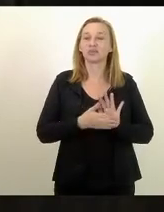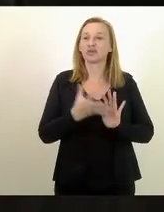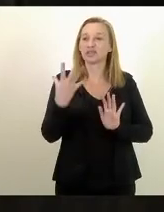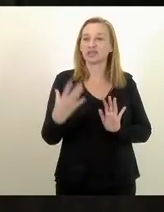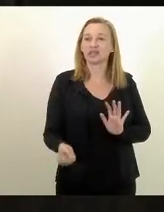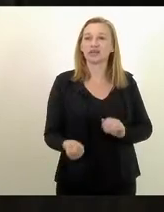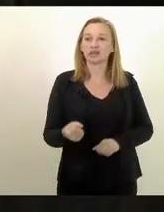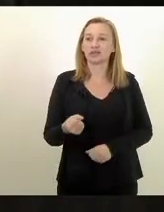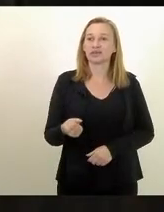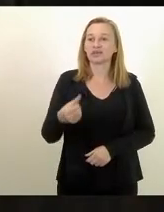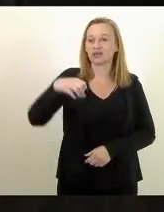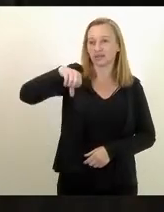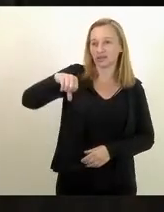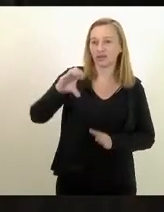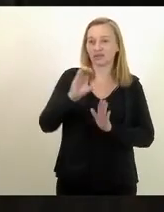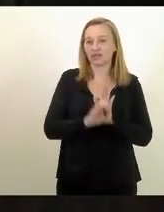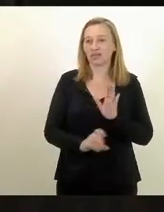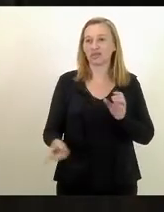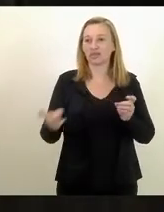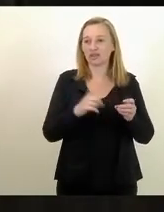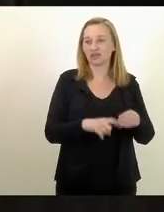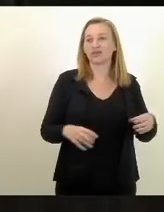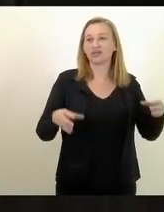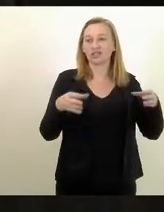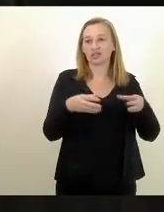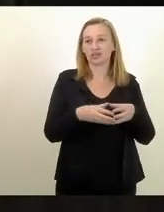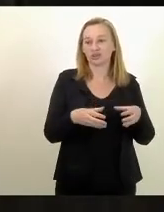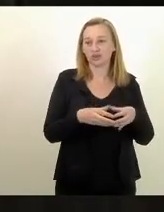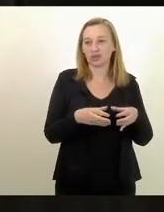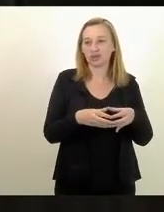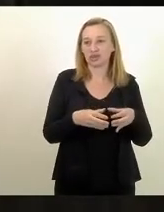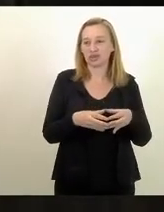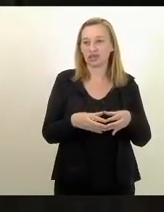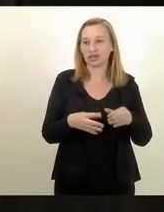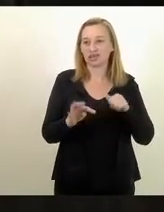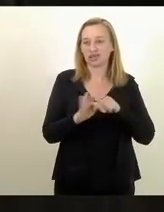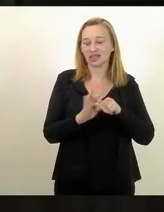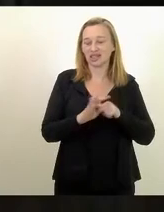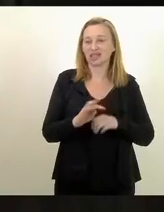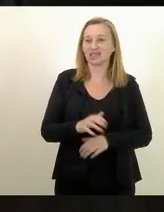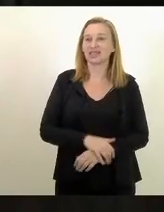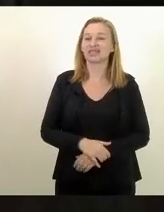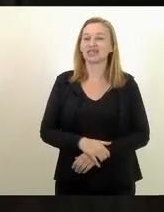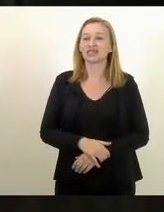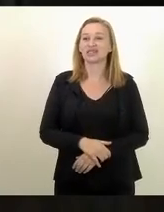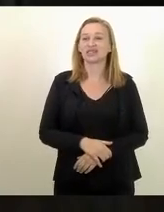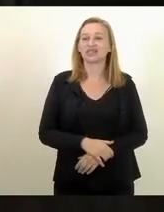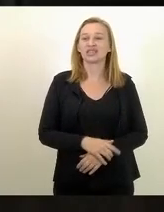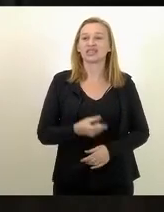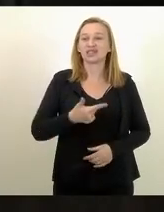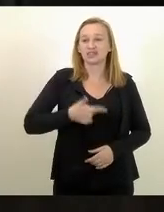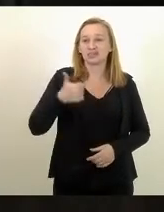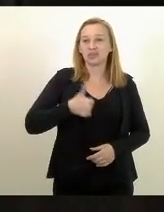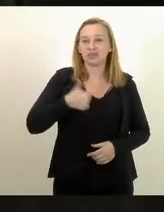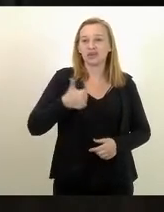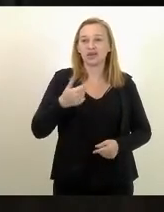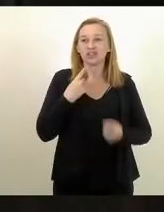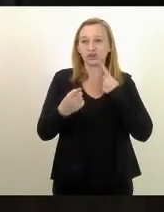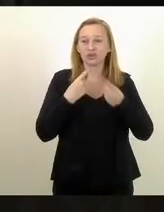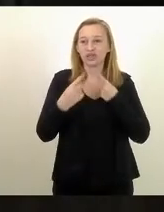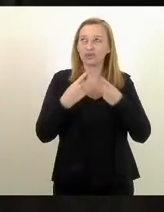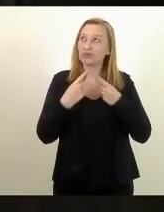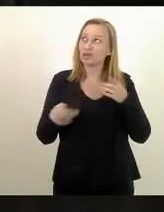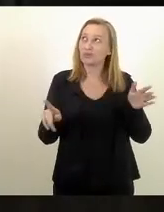recebeu nove emendas e retorna as comissões temáticas em tramitação ordinária e primeira discussão